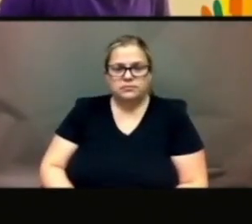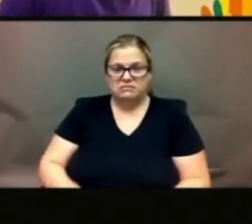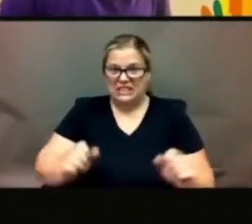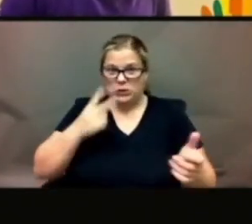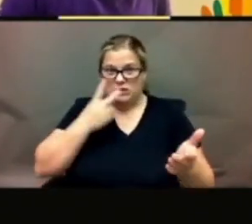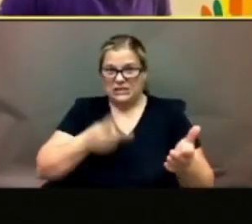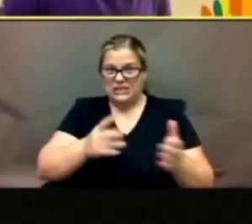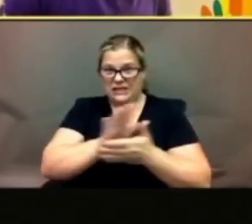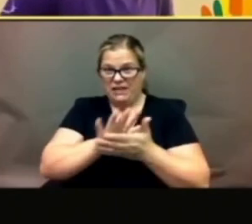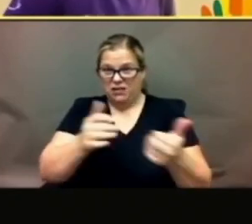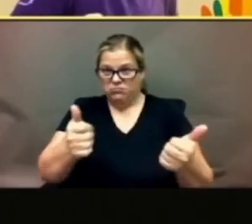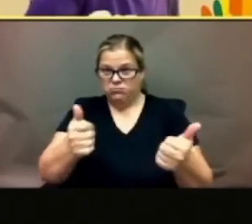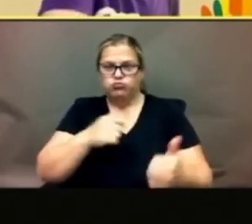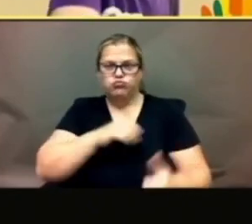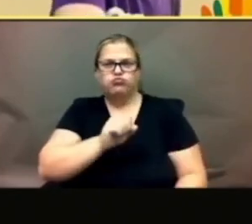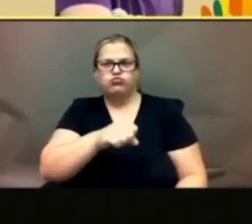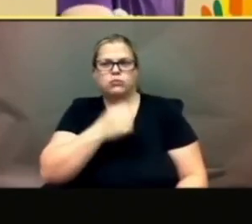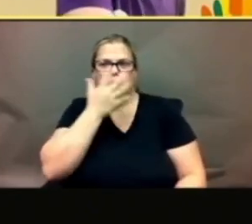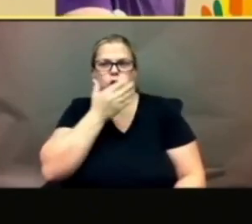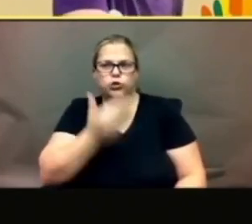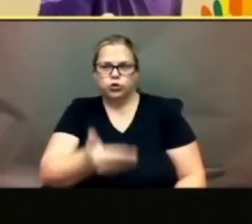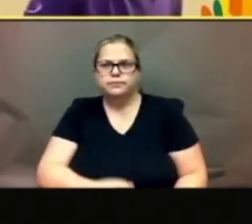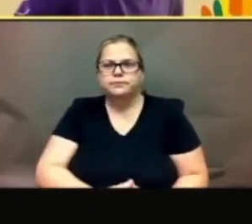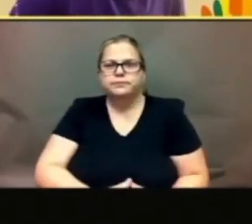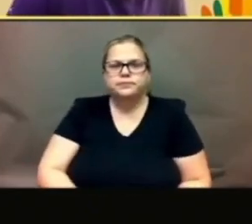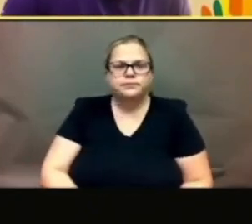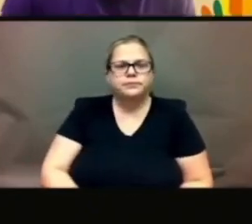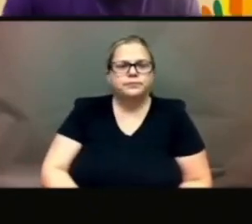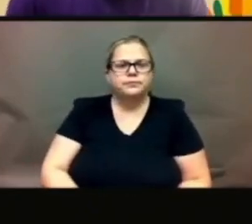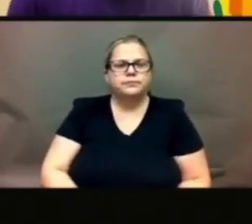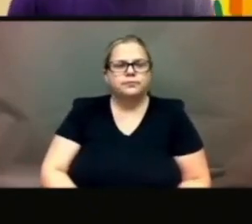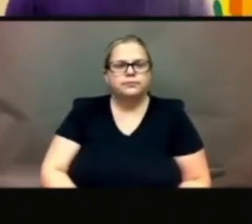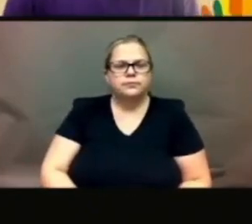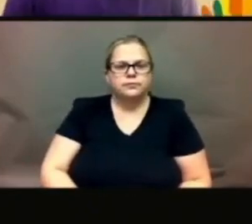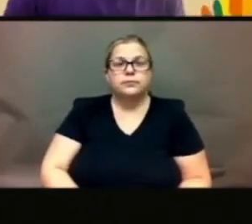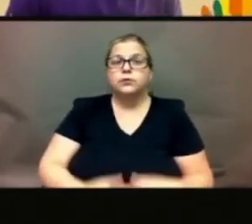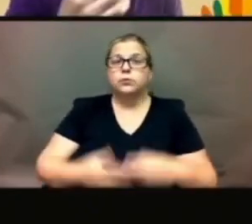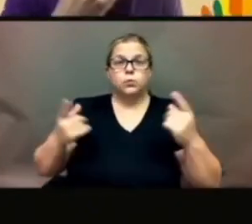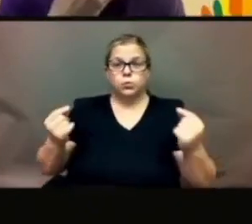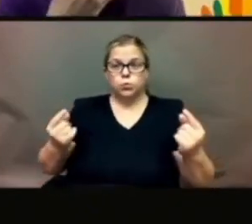Todo mundo consegue ver o vídeo aqui? Ah, está com uma cara ótima. Obrigada.